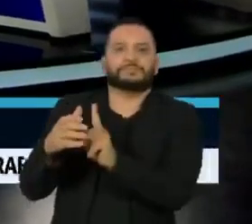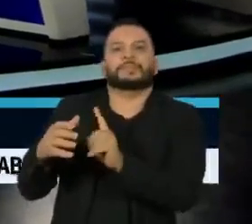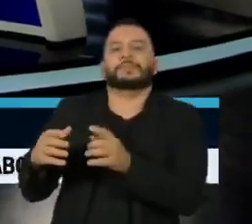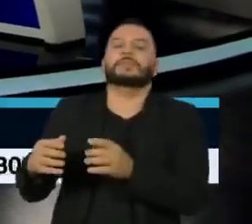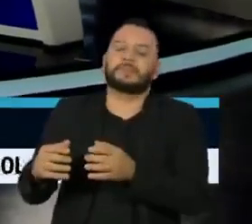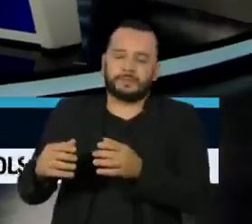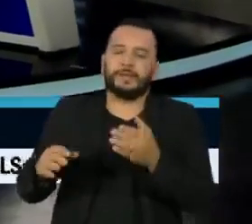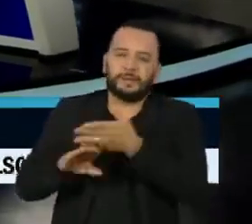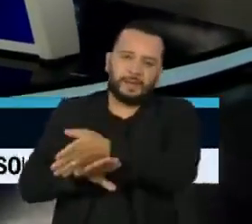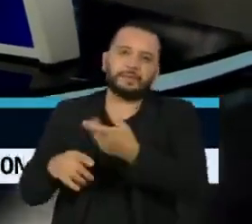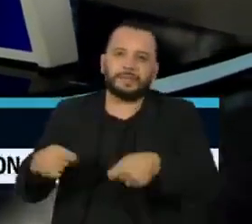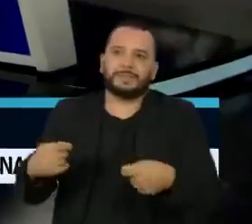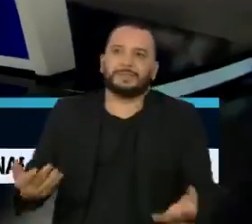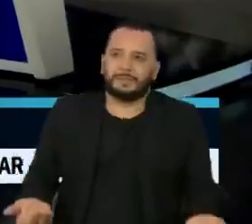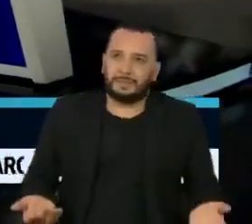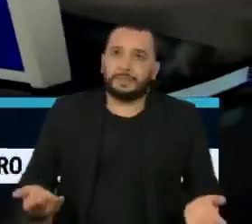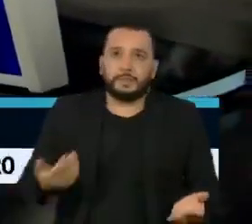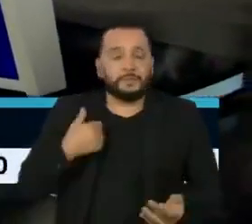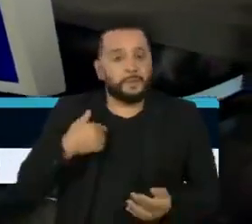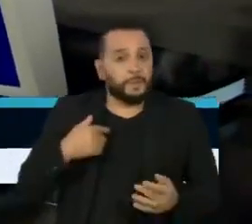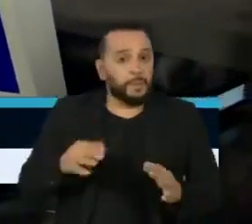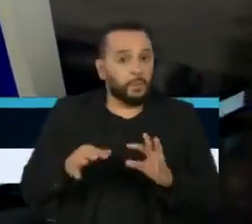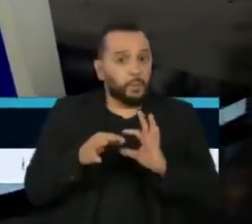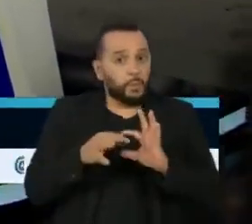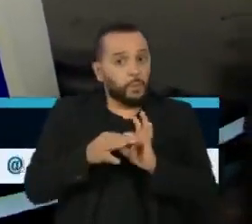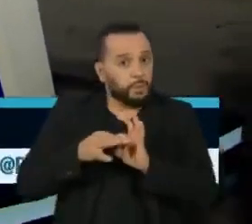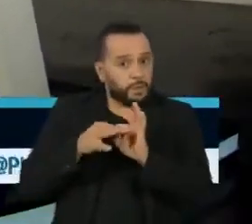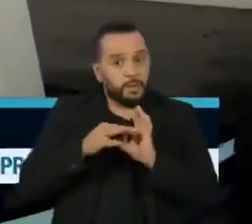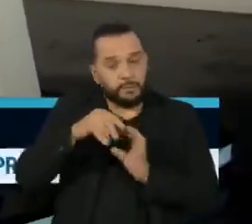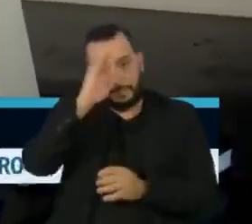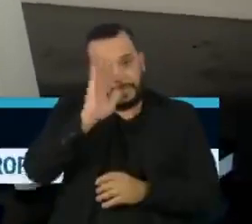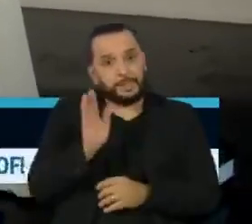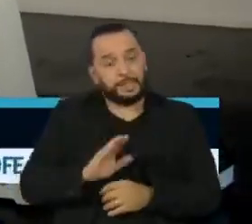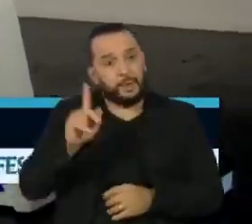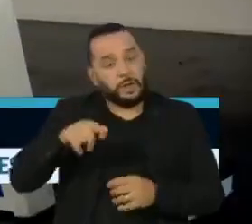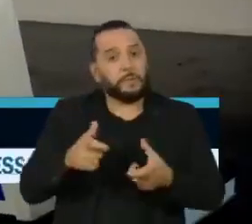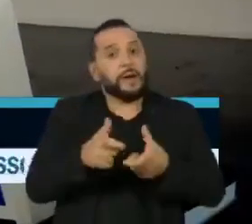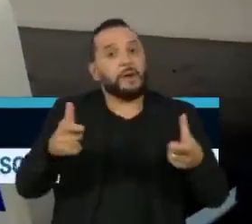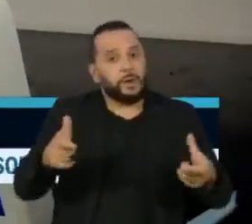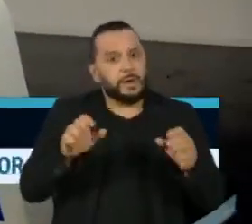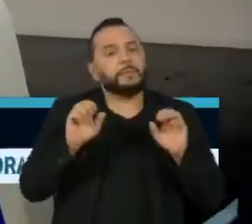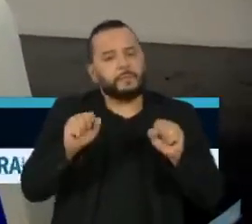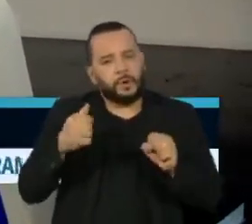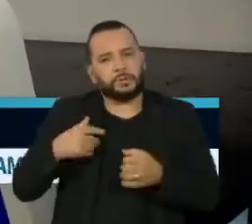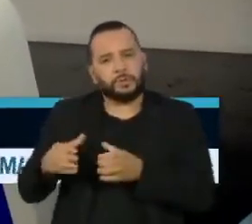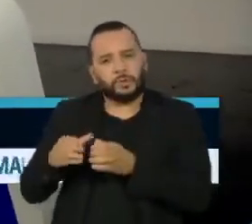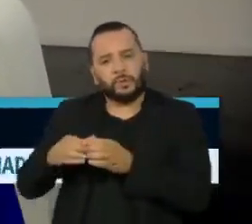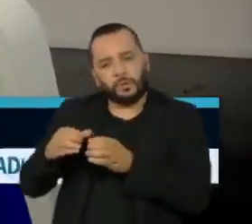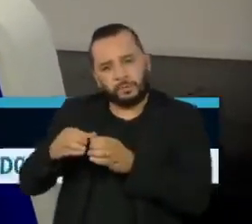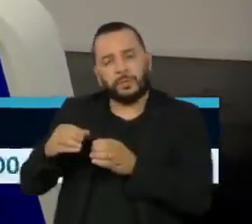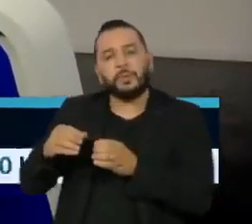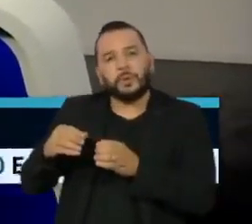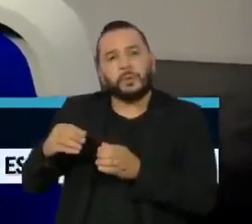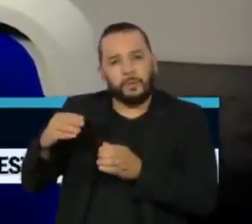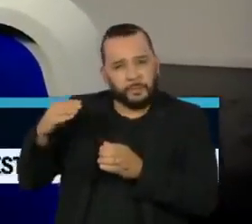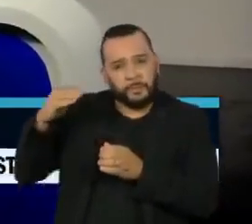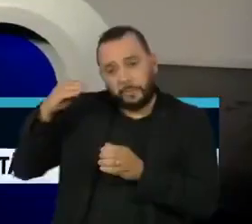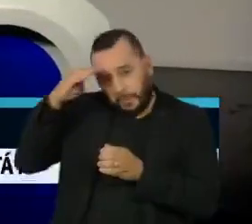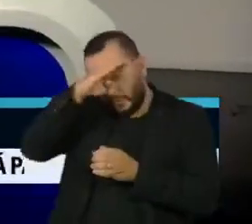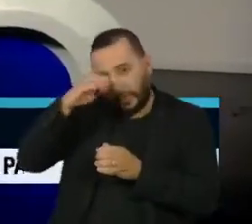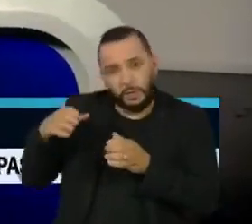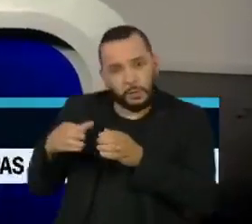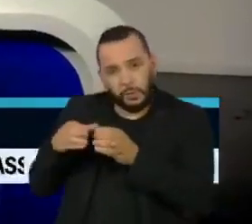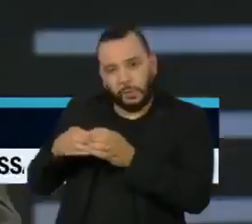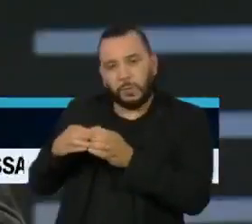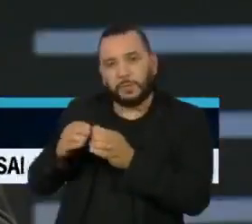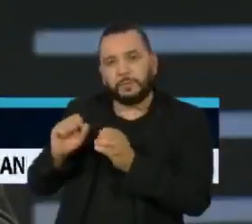União Brasil é o maior partido do Congresso, por enquanto, já que pode ter uma debandada aí de parlamentares bolsonaristas desse novo partido, né, Cenis?